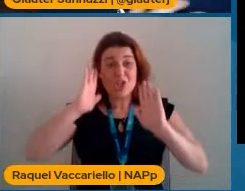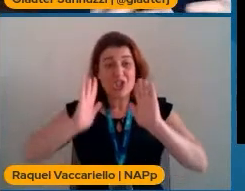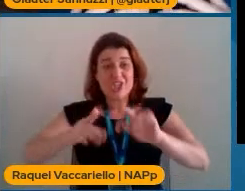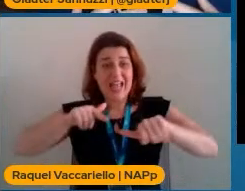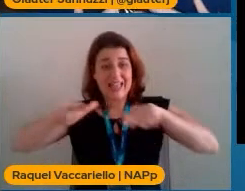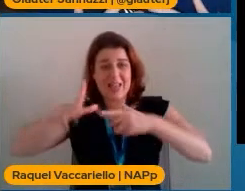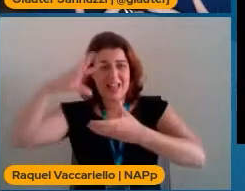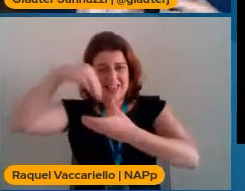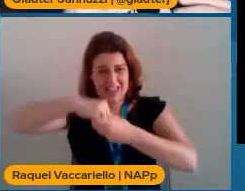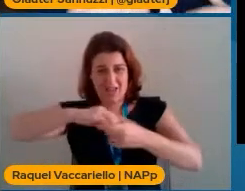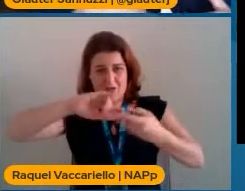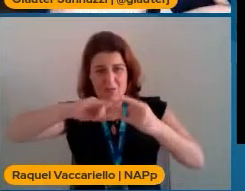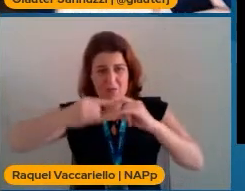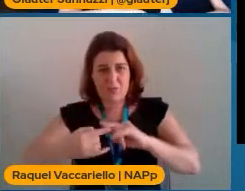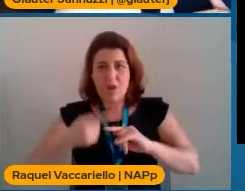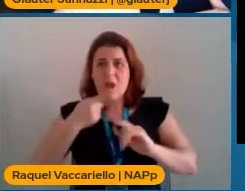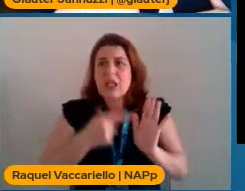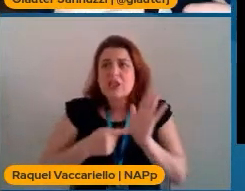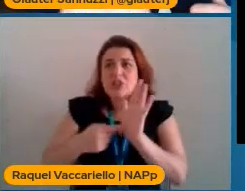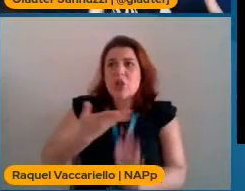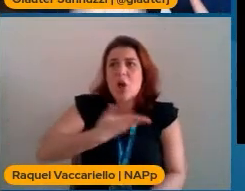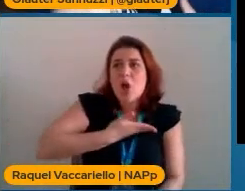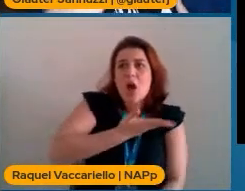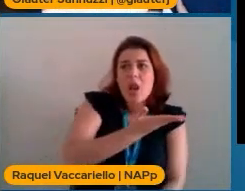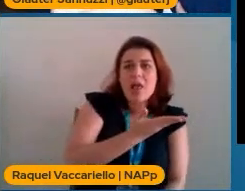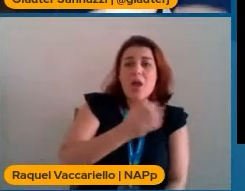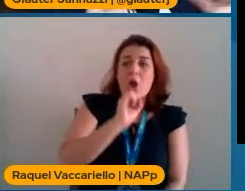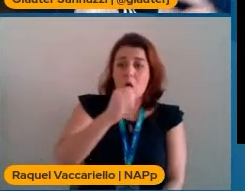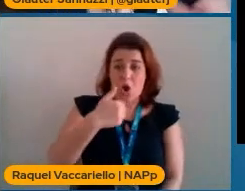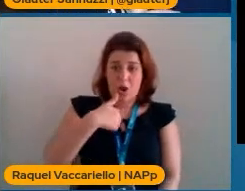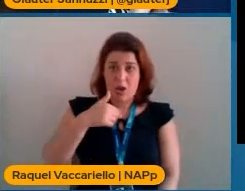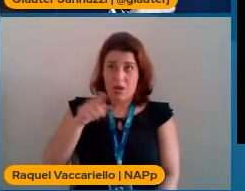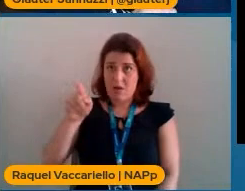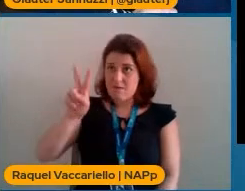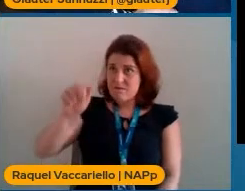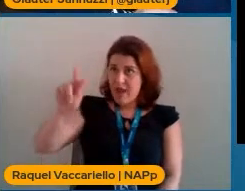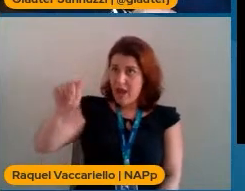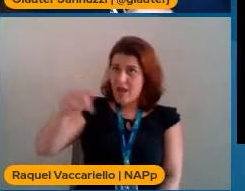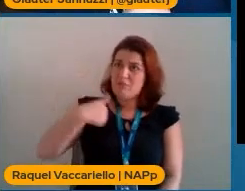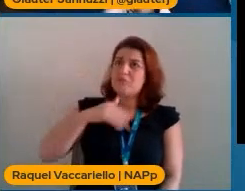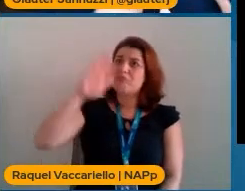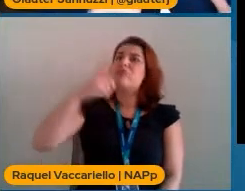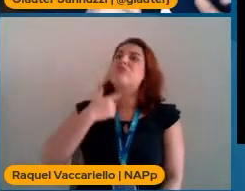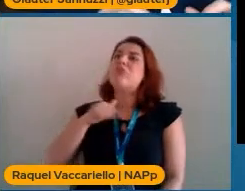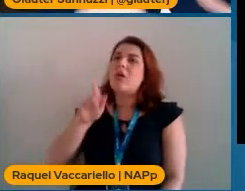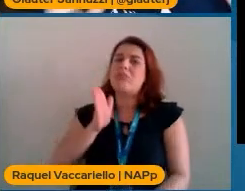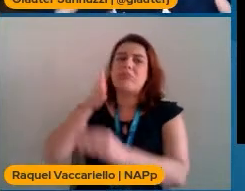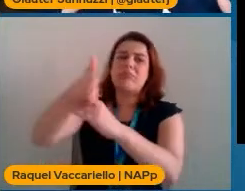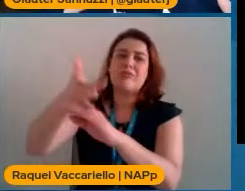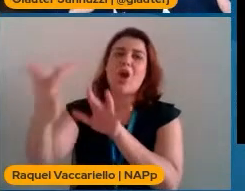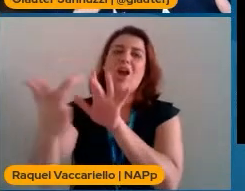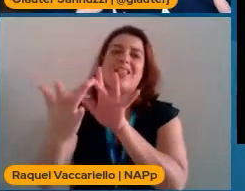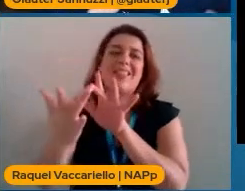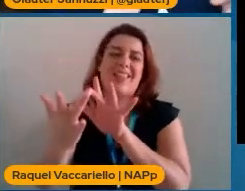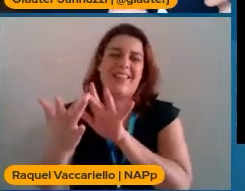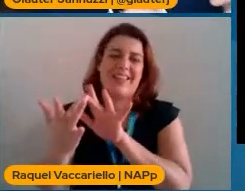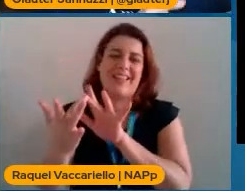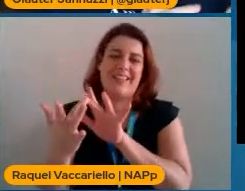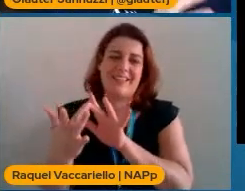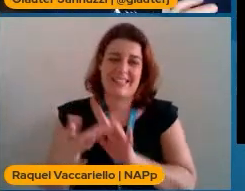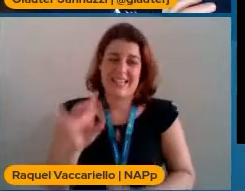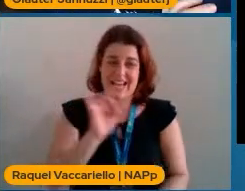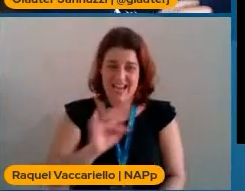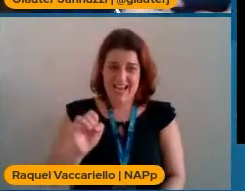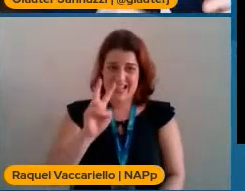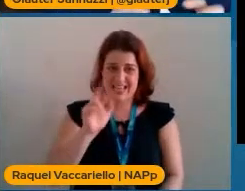recomendar alguém, ou quem é funcionário tem acesso àquela vaga também, sabe quem é o gerente da vaga e conecta com a gente. Então, sempre para cada vaga dessa, tem